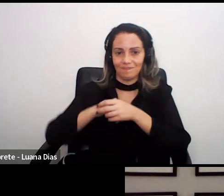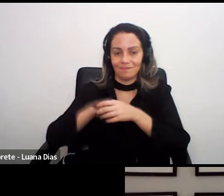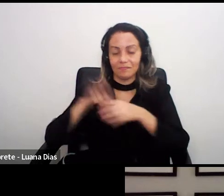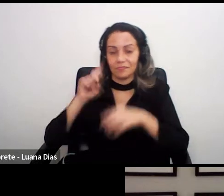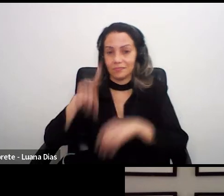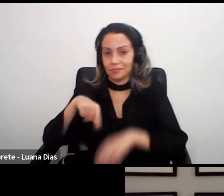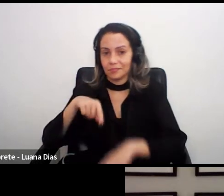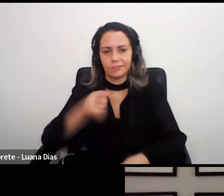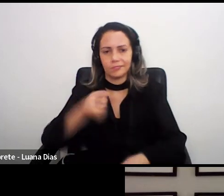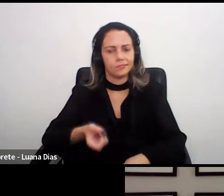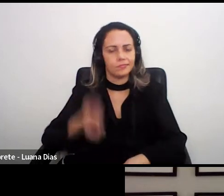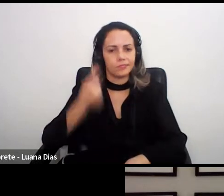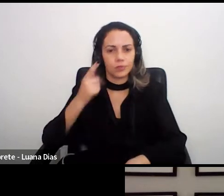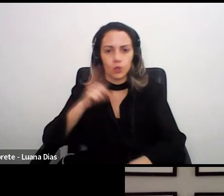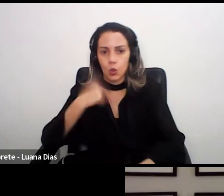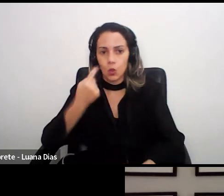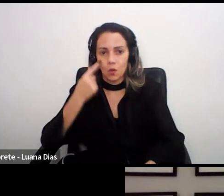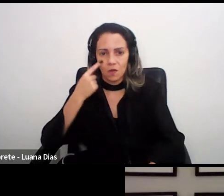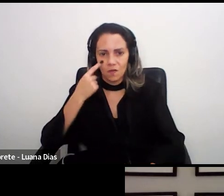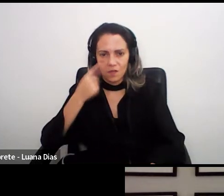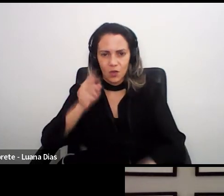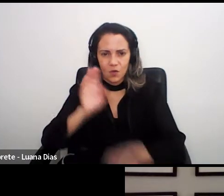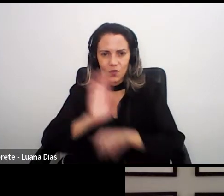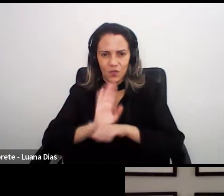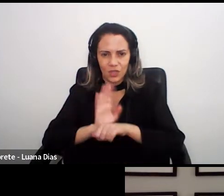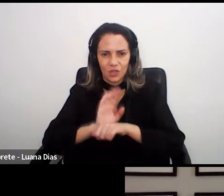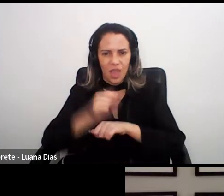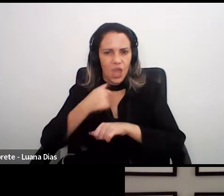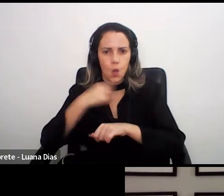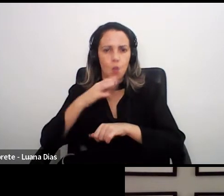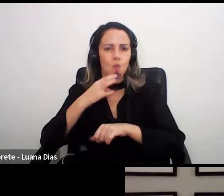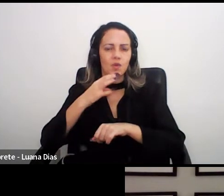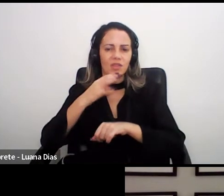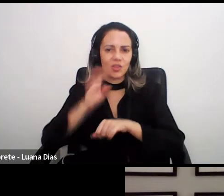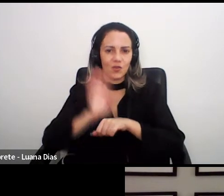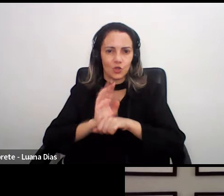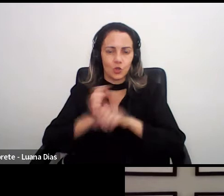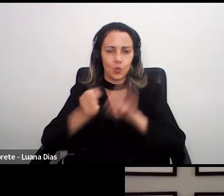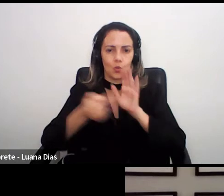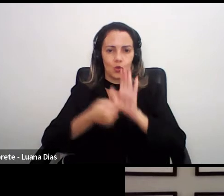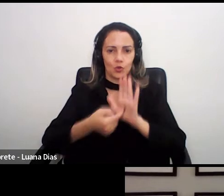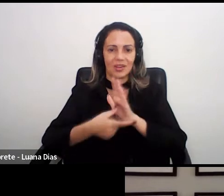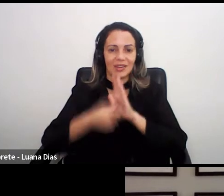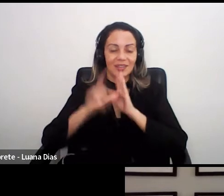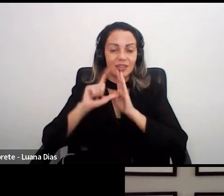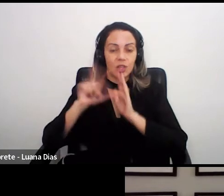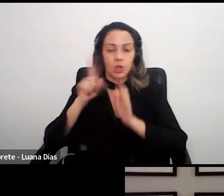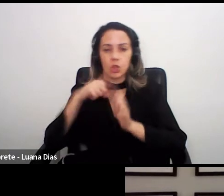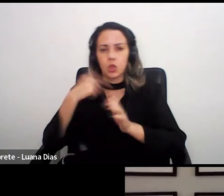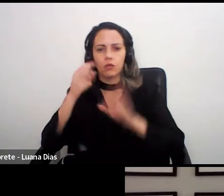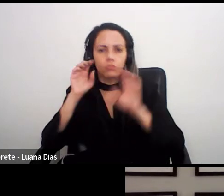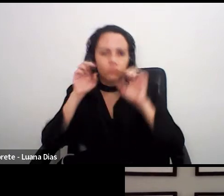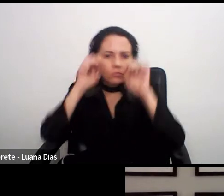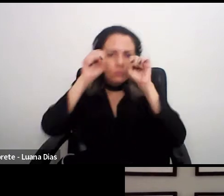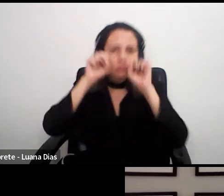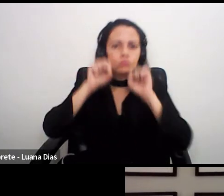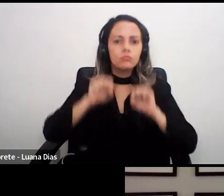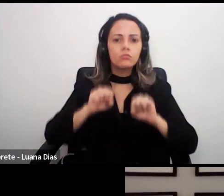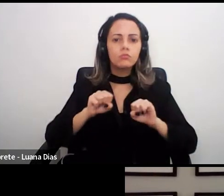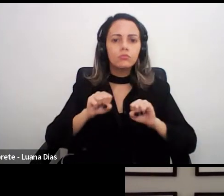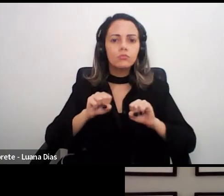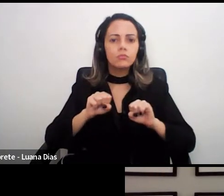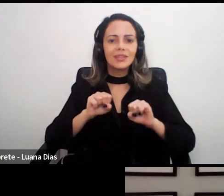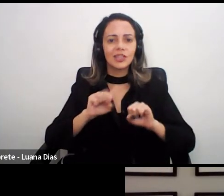olha o vídeo, eu não conhecia esse vídeo que foi apresentado anteriormente, a gente se depara com uma realidade que não é muitas das vezes a nossa